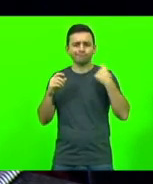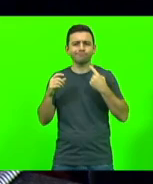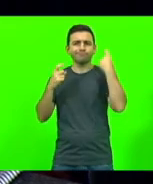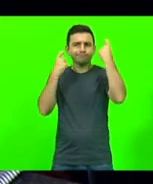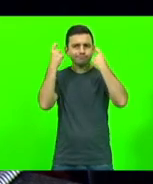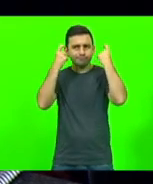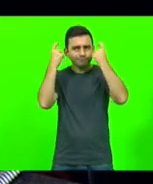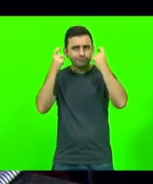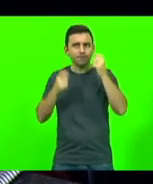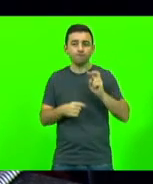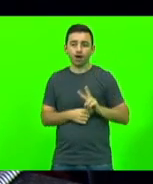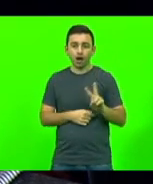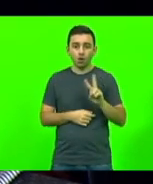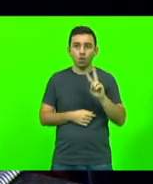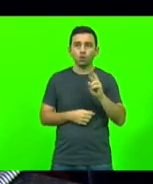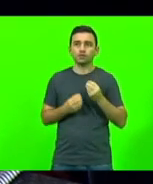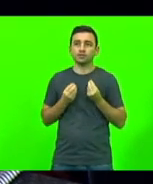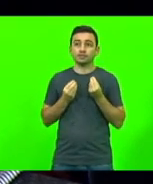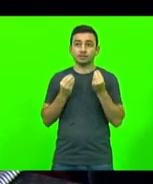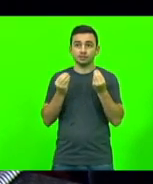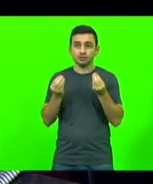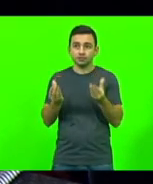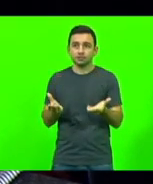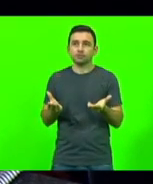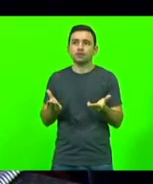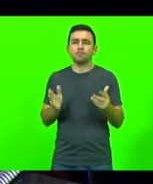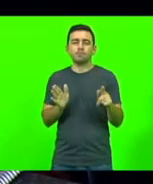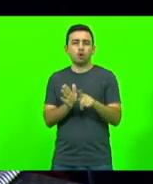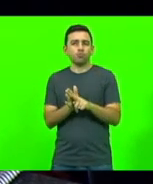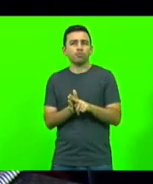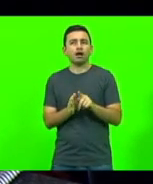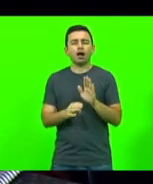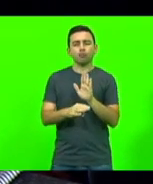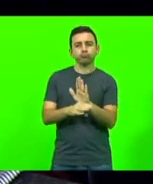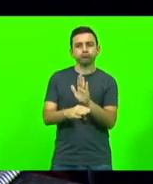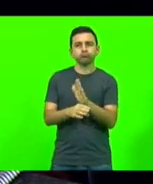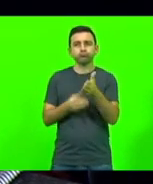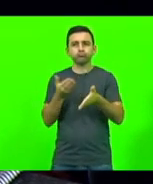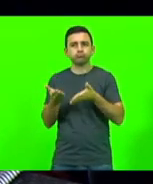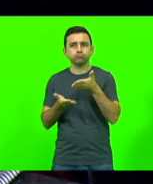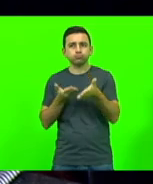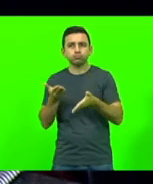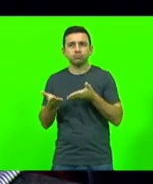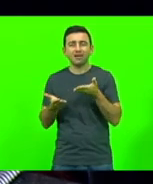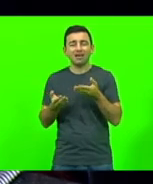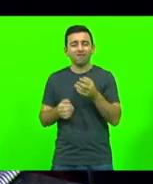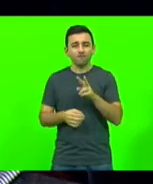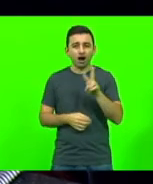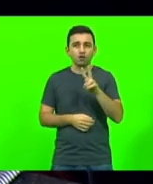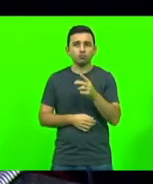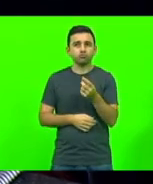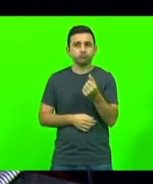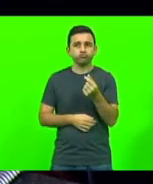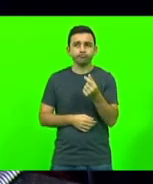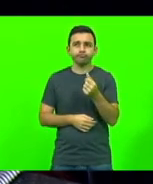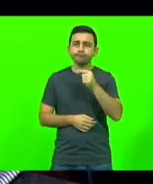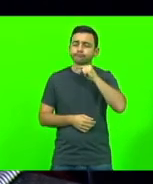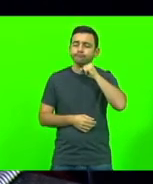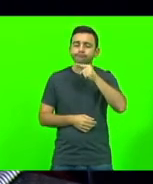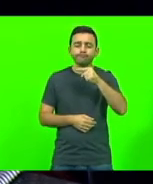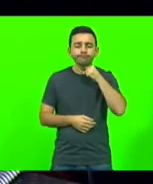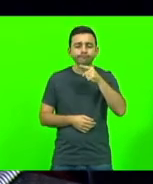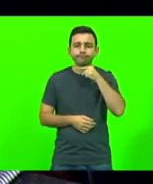valores disponibilizados para auxílio são valores que não estão conseguindo contemplar todos